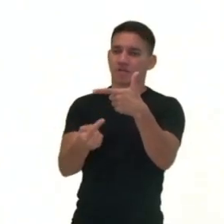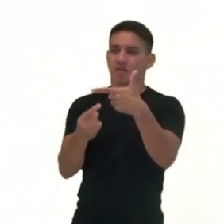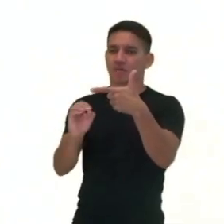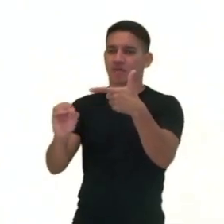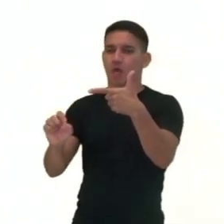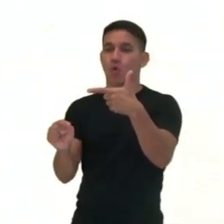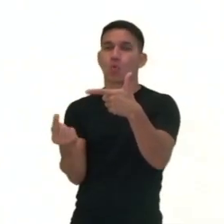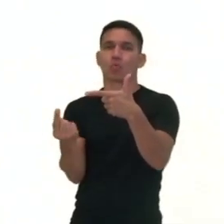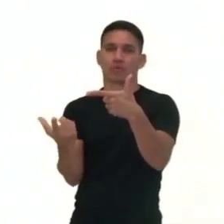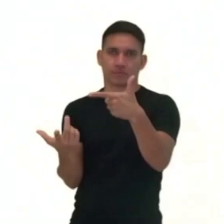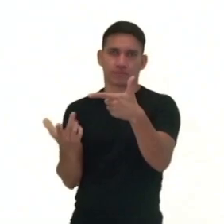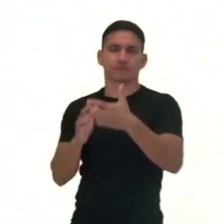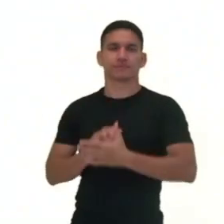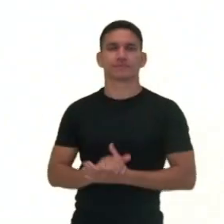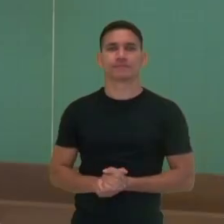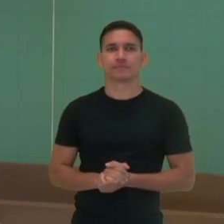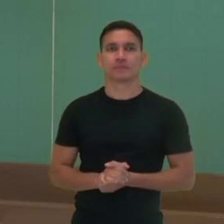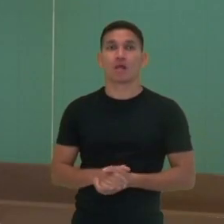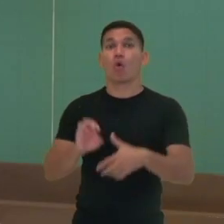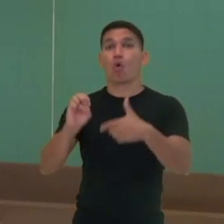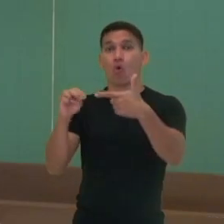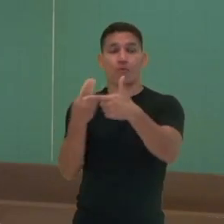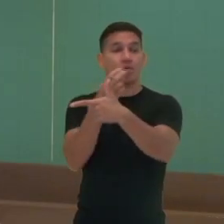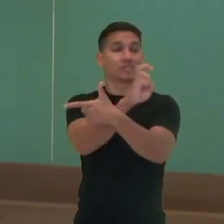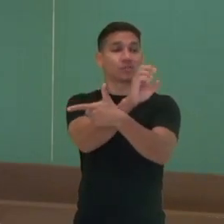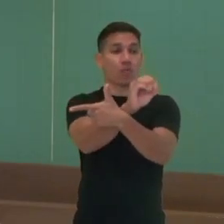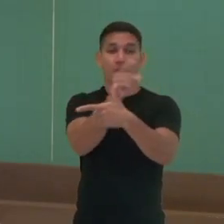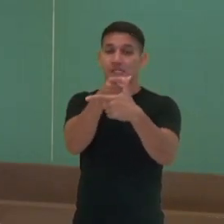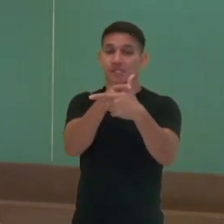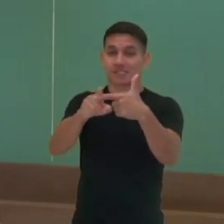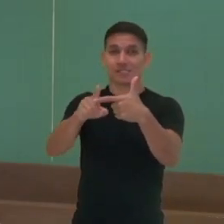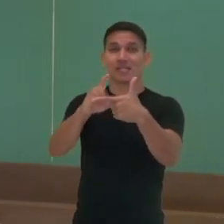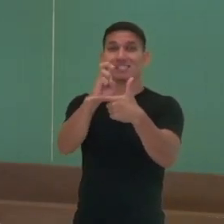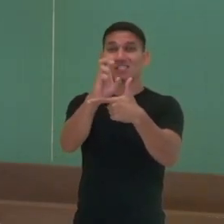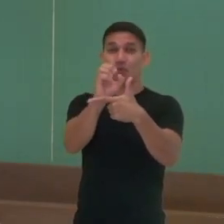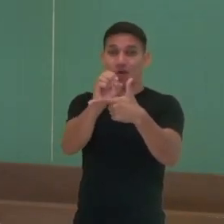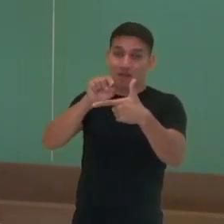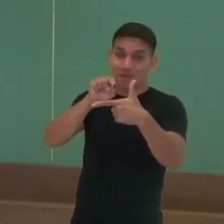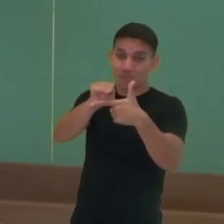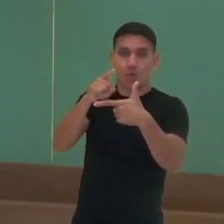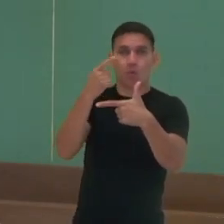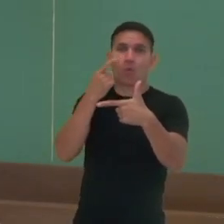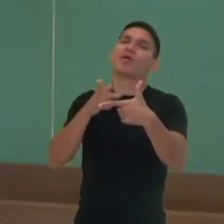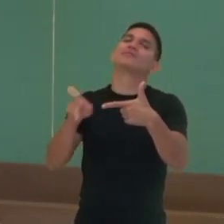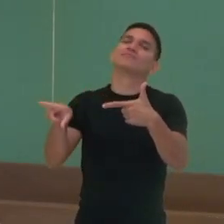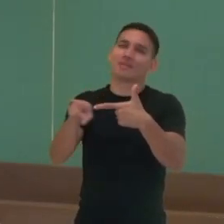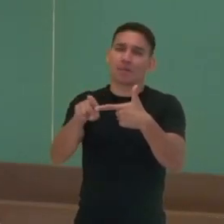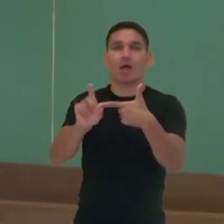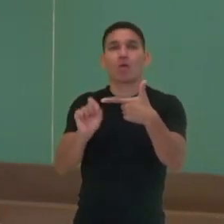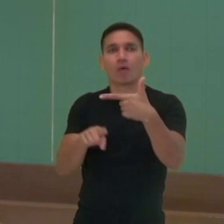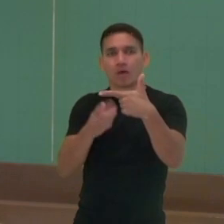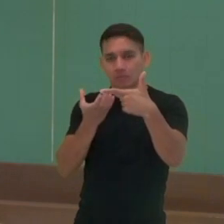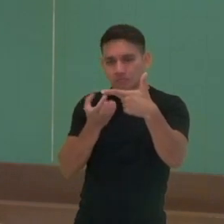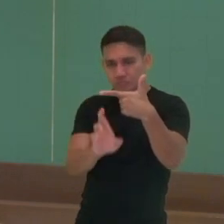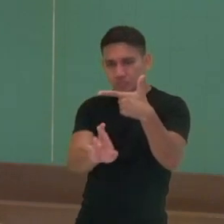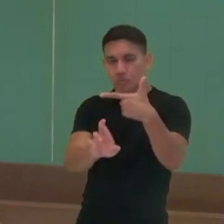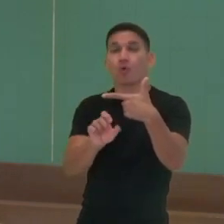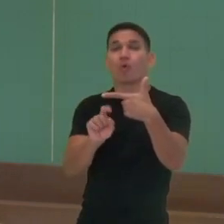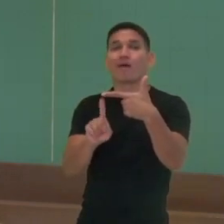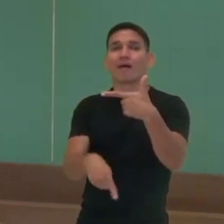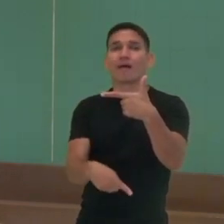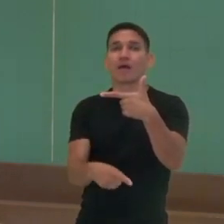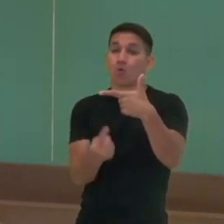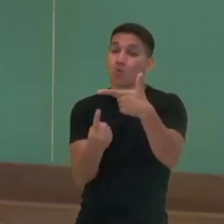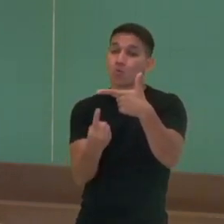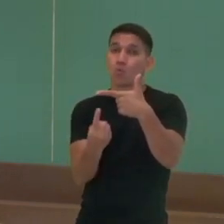0,001, 1 milésimo, né? E 50 dividido por 50.000 também virou 1 milésimo. Então,